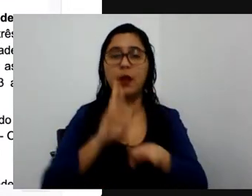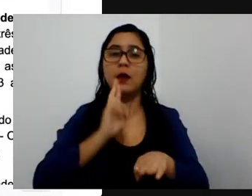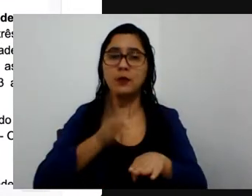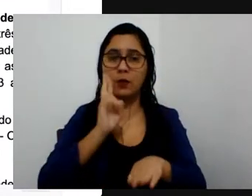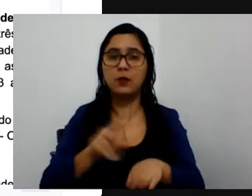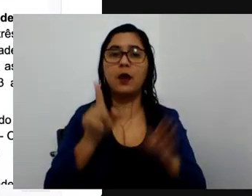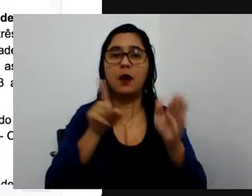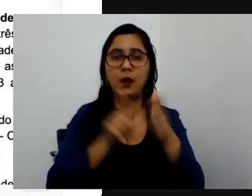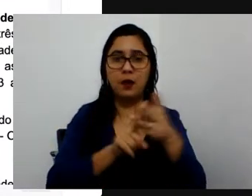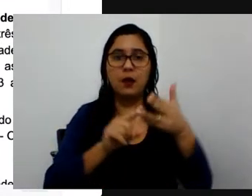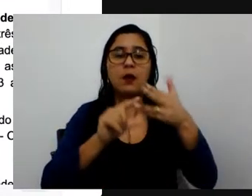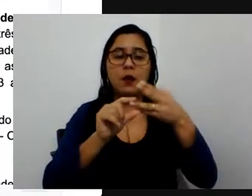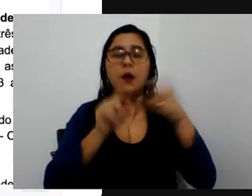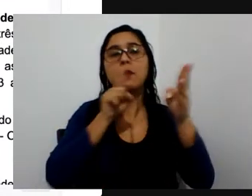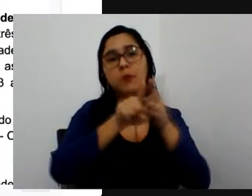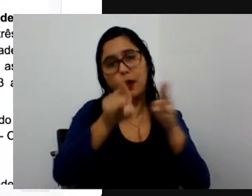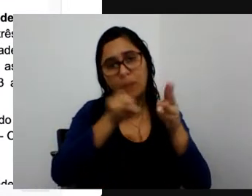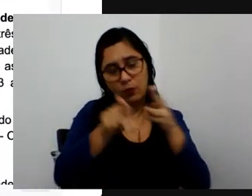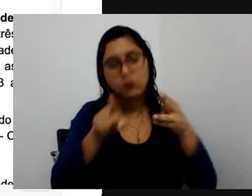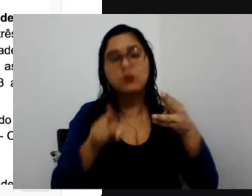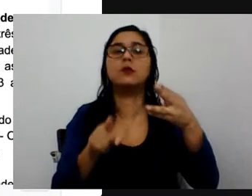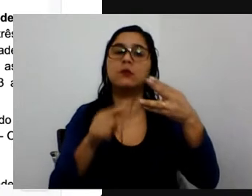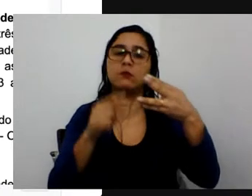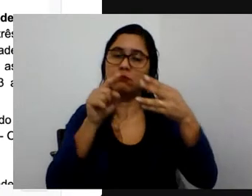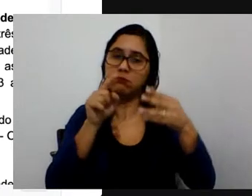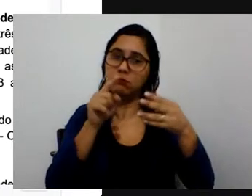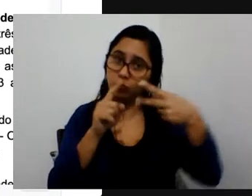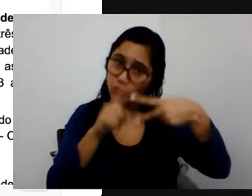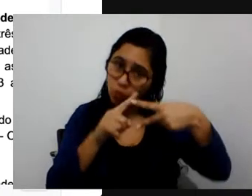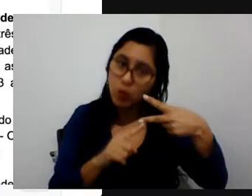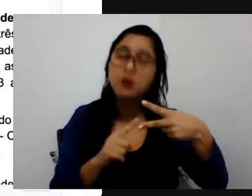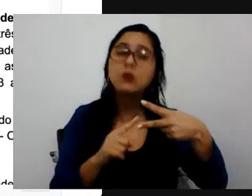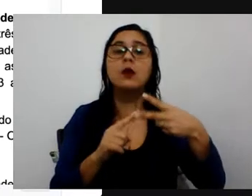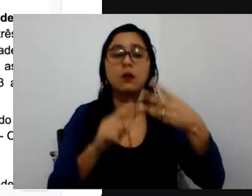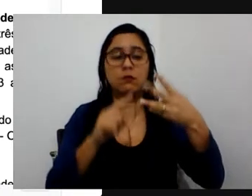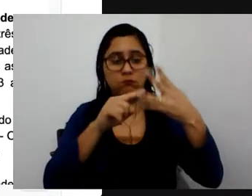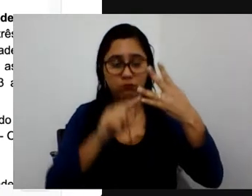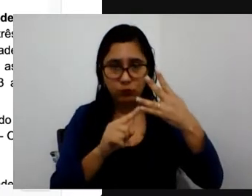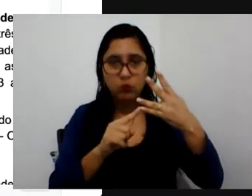iguais para as 3 candidaturas, no mesmo formato descrito para